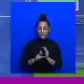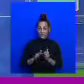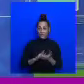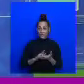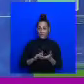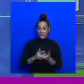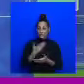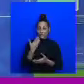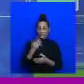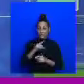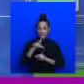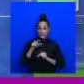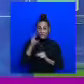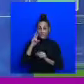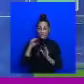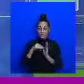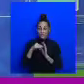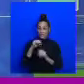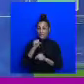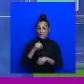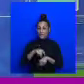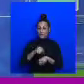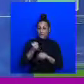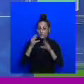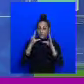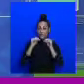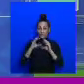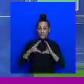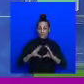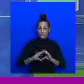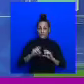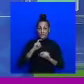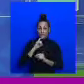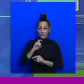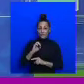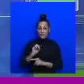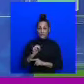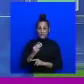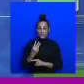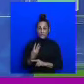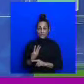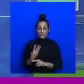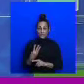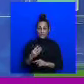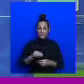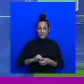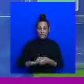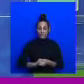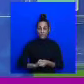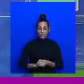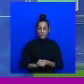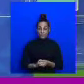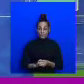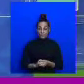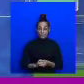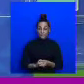de segunda a sábado a partir das 8 da noite. Bola verde, 03. Verde,